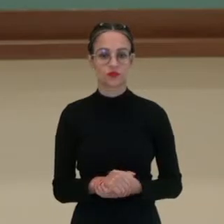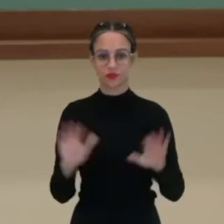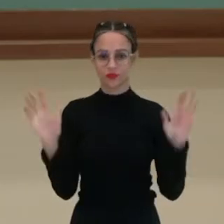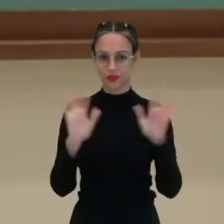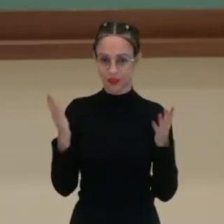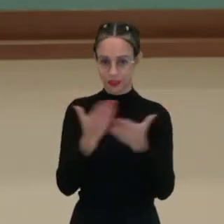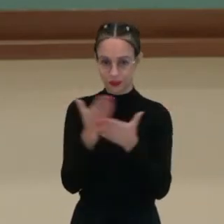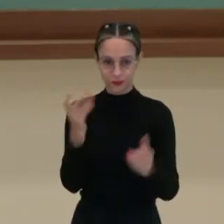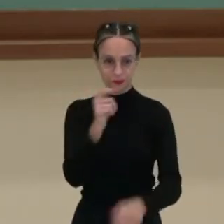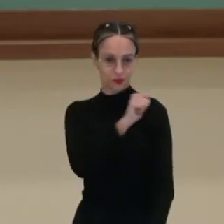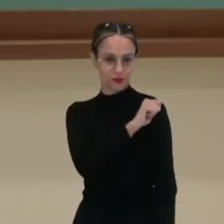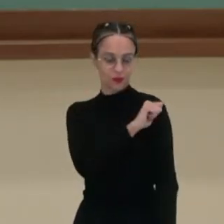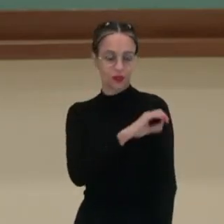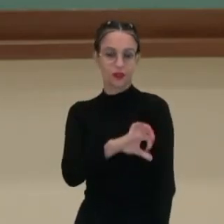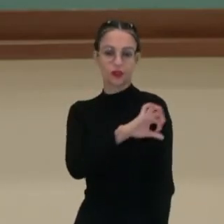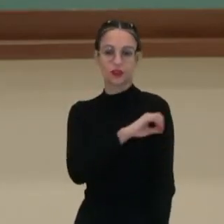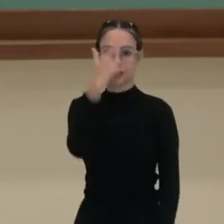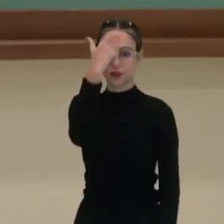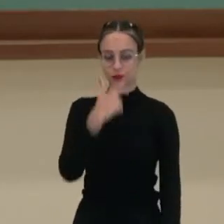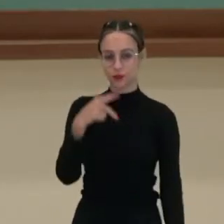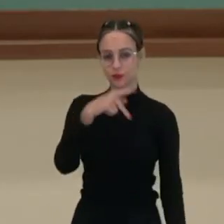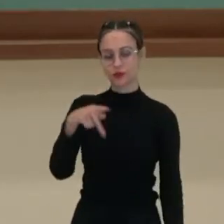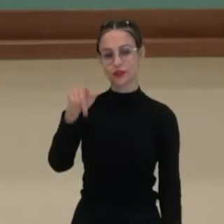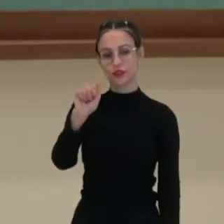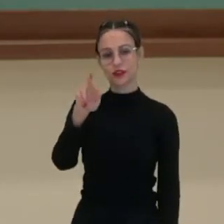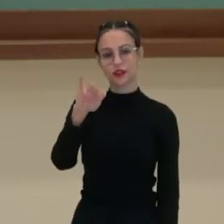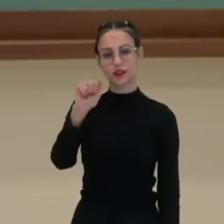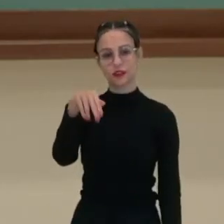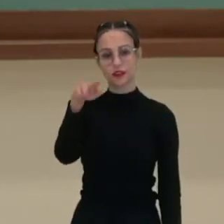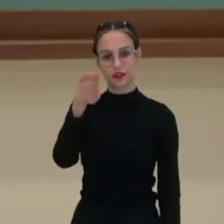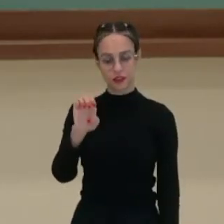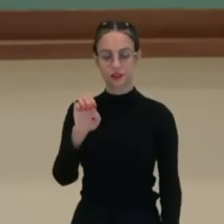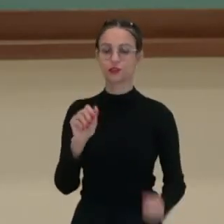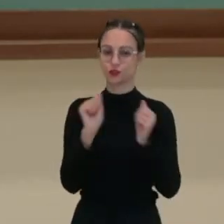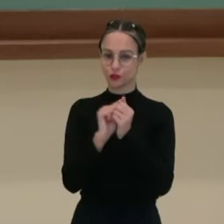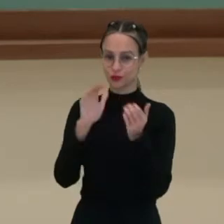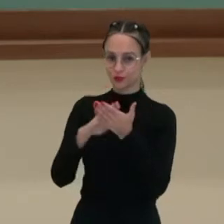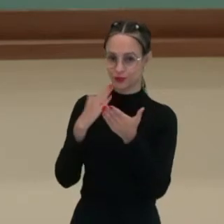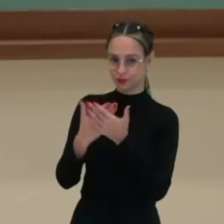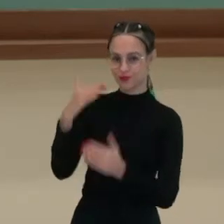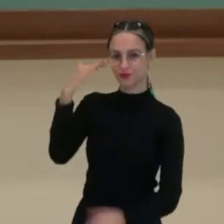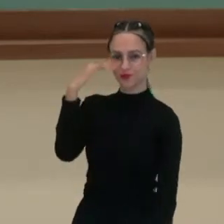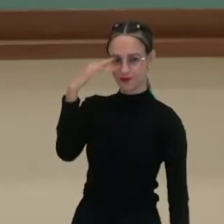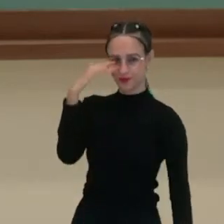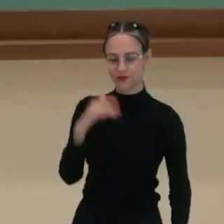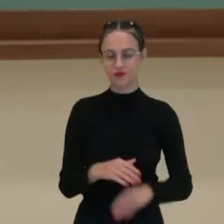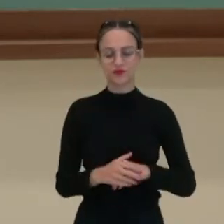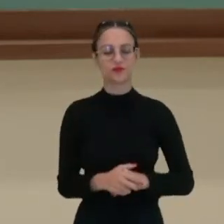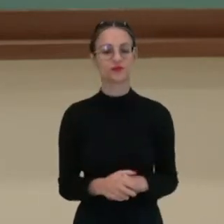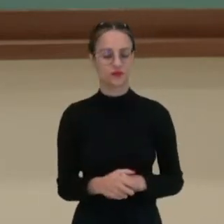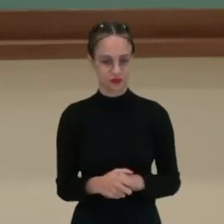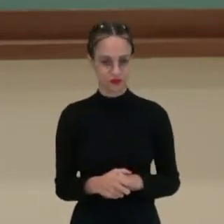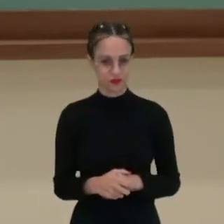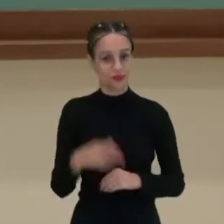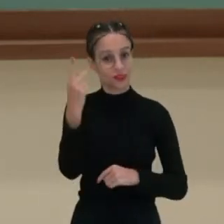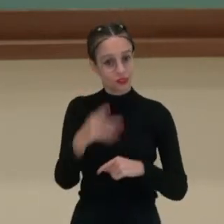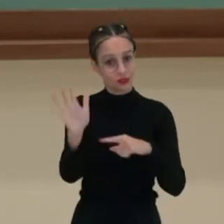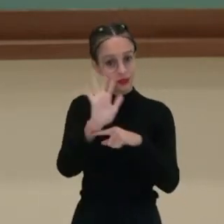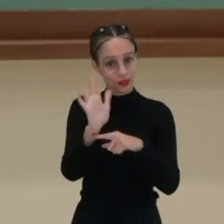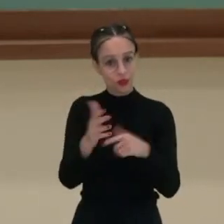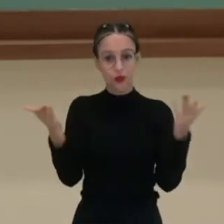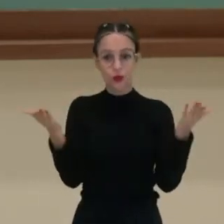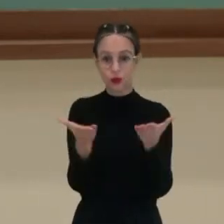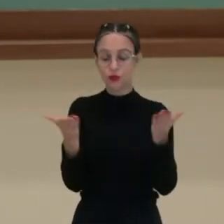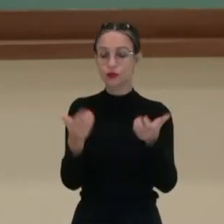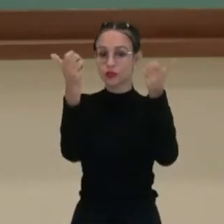Olá, estudantes do nono ano. Eu sou a professora Ariane Lopes. Conosco, nossa intérprete, Viviana. No vídeo de hoje vamos falar